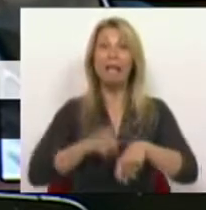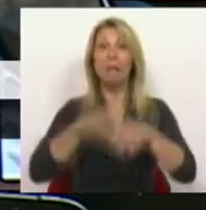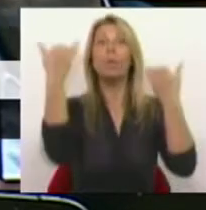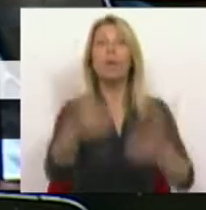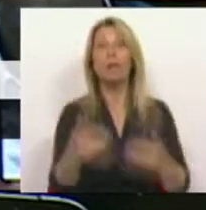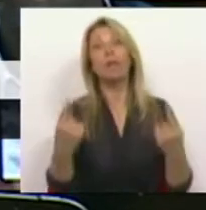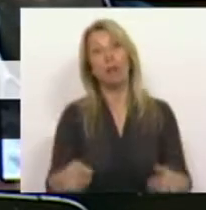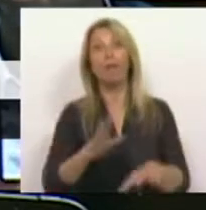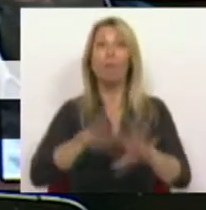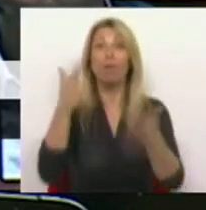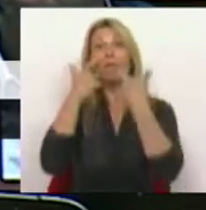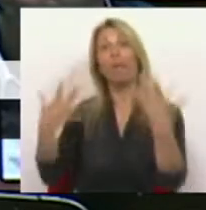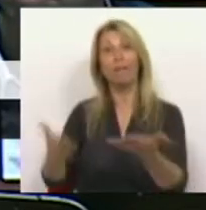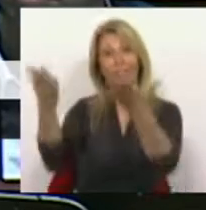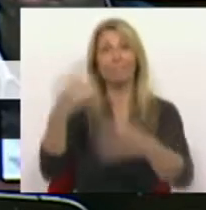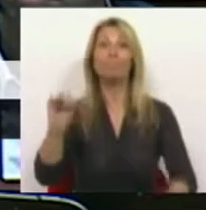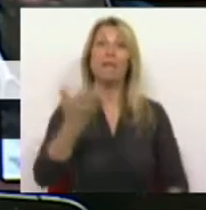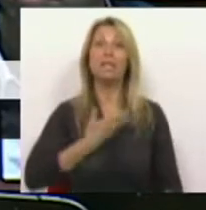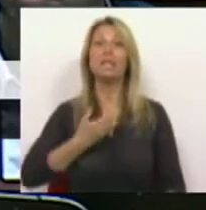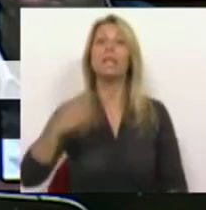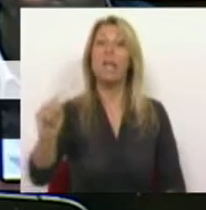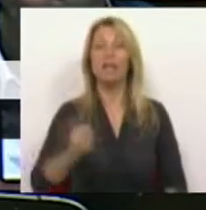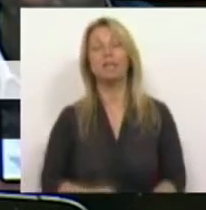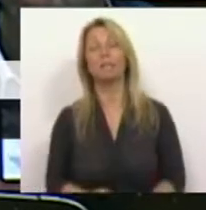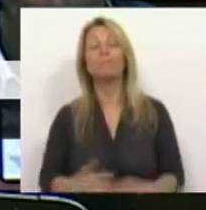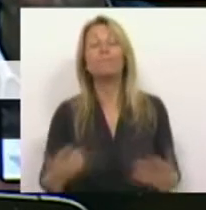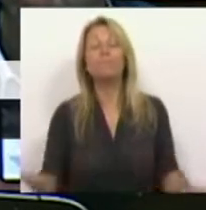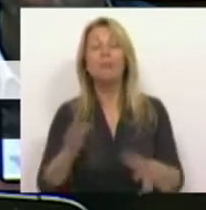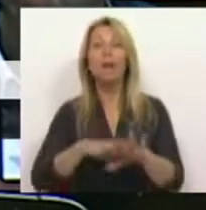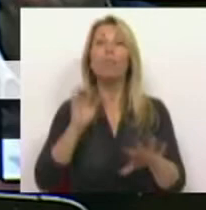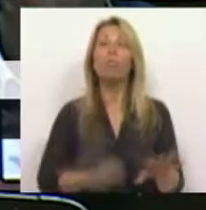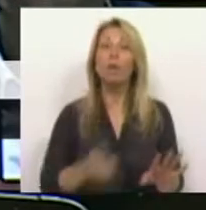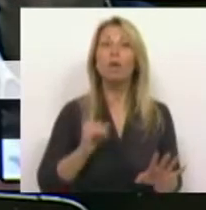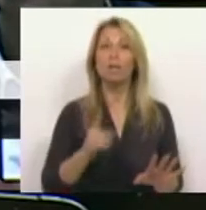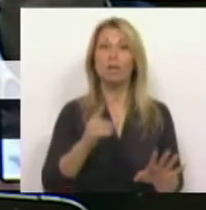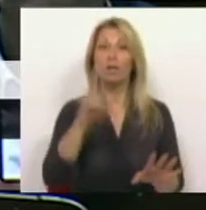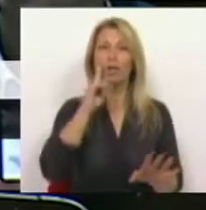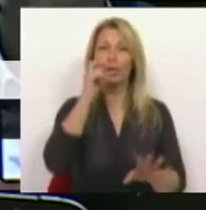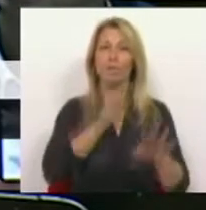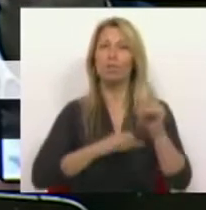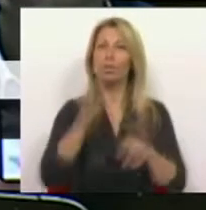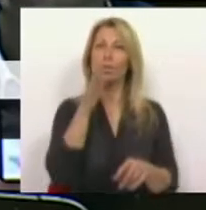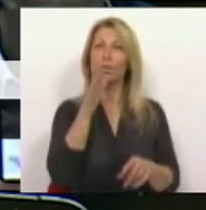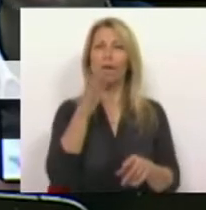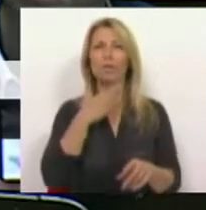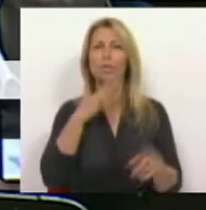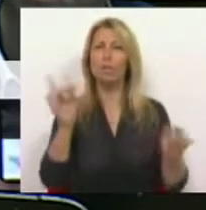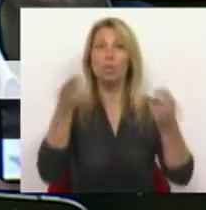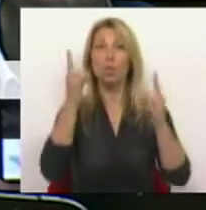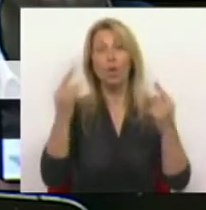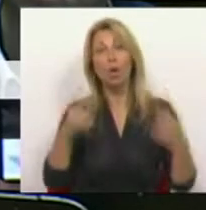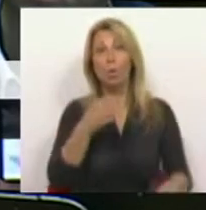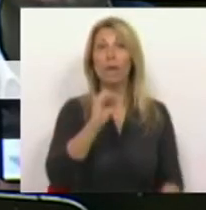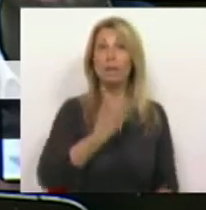isso cortesia de PSD e CDS. Exatamente. E é por isso, senhores deputados, que não basta, como o PSD e o CDS